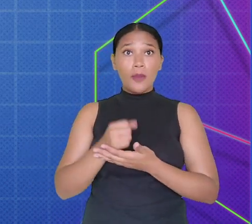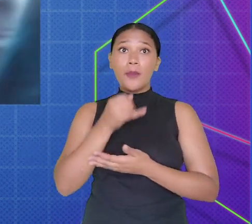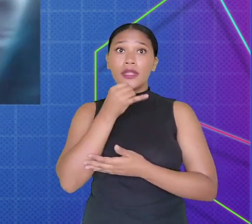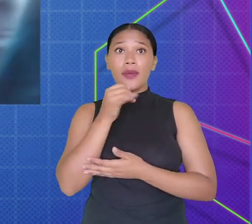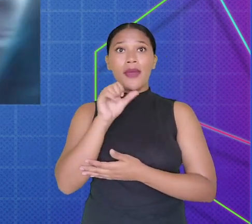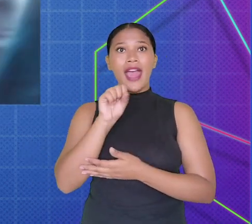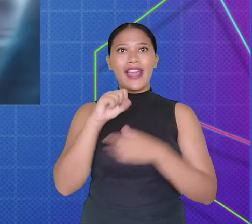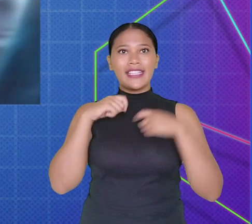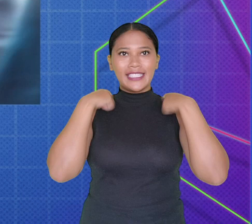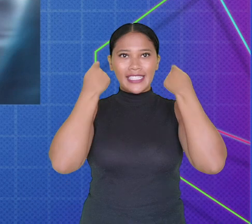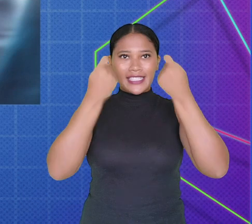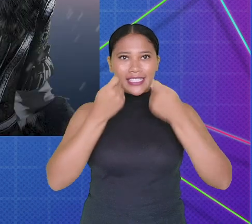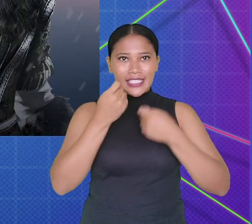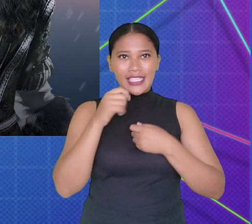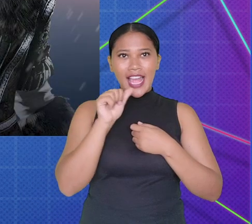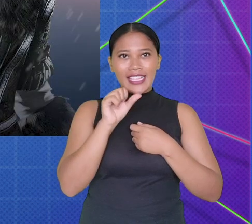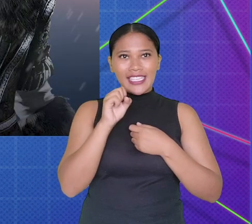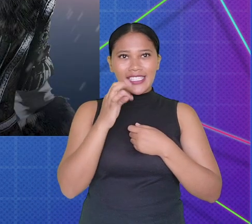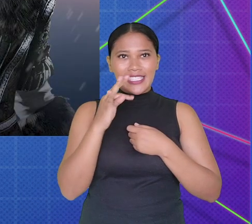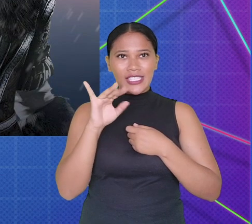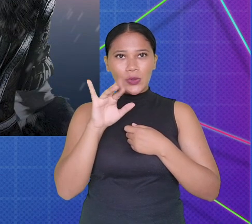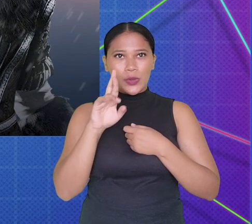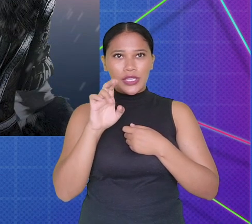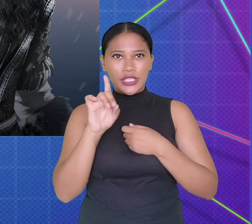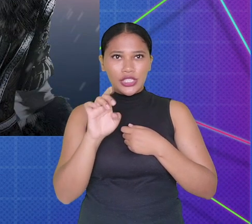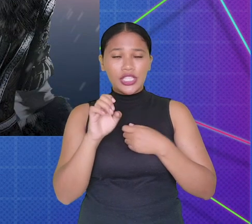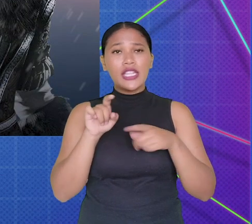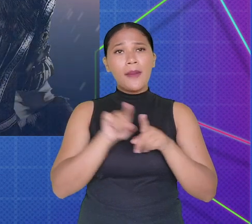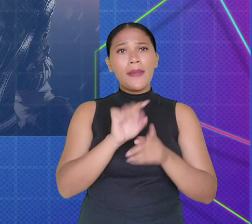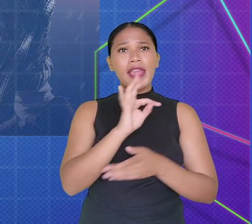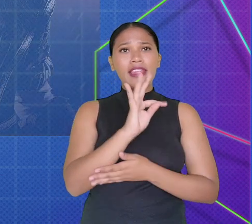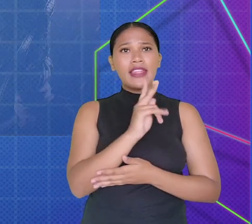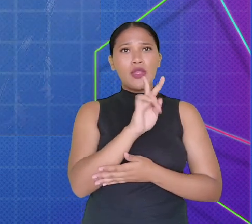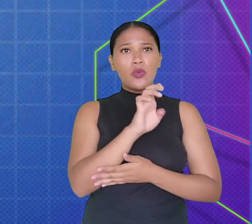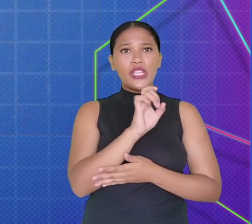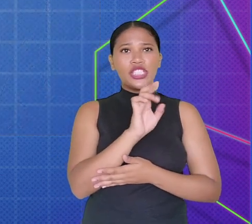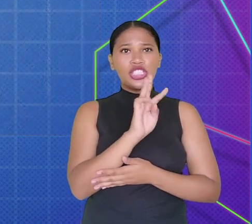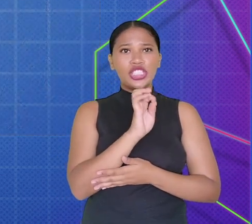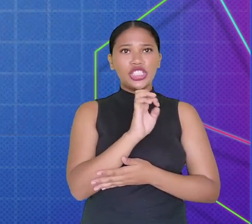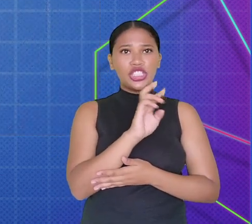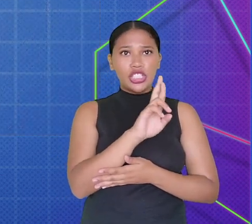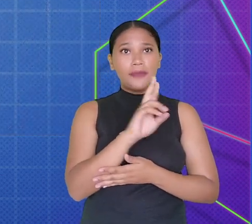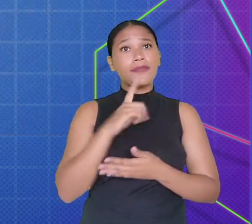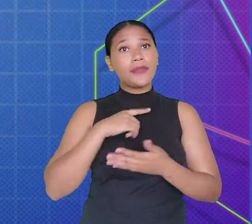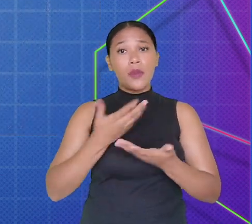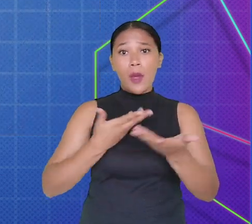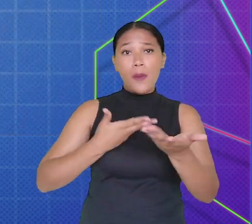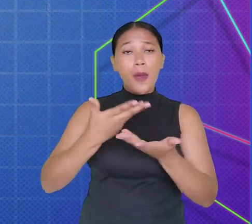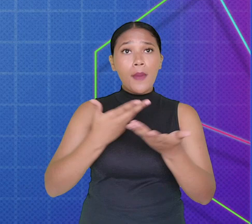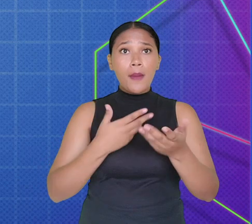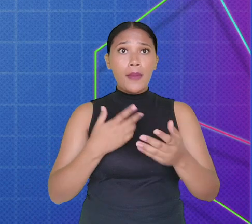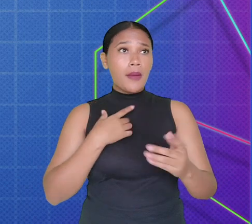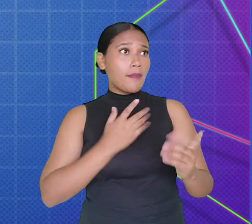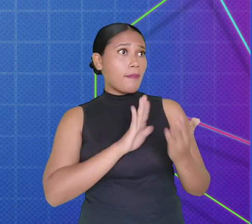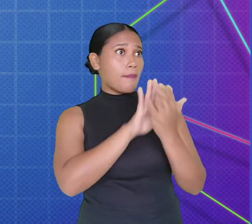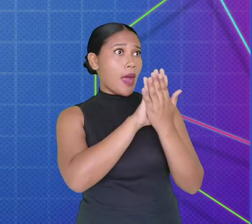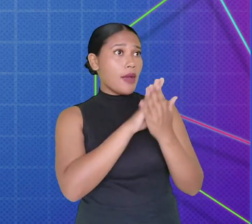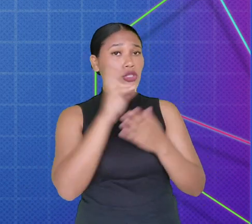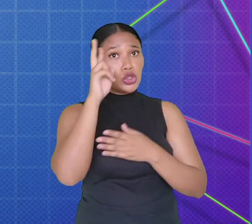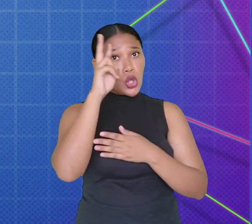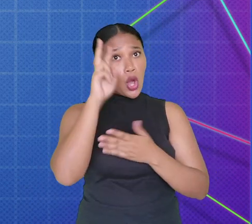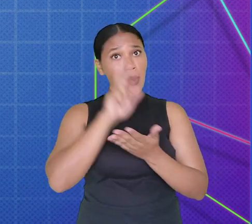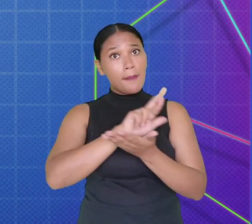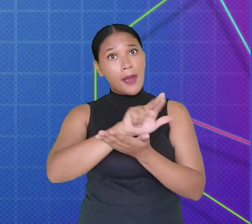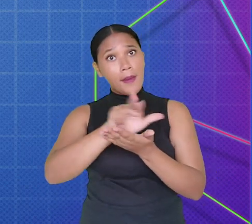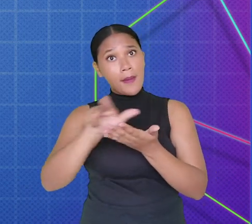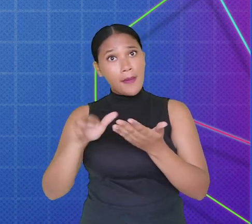como a série Assassin's Creed e The Witcher, os jogadores interagem com NPCs para obter informações sobre o mundo do jogo e sobre a